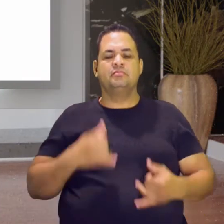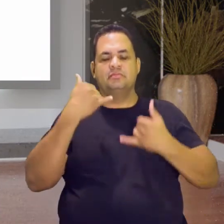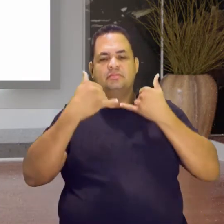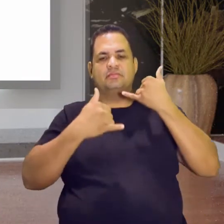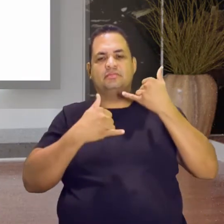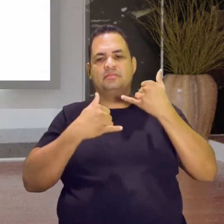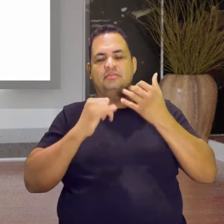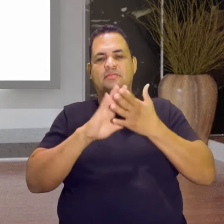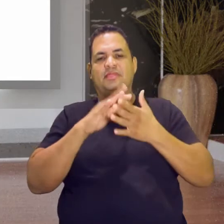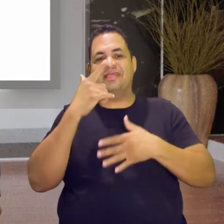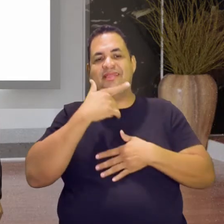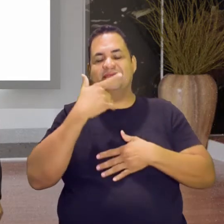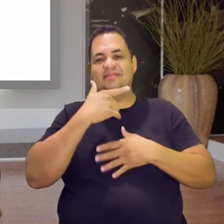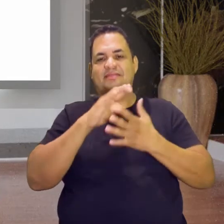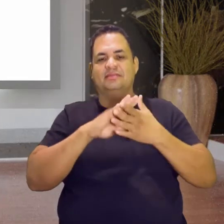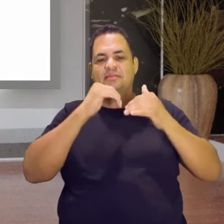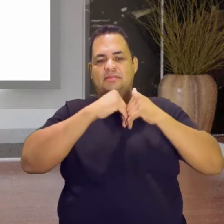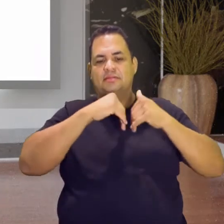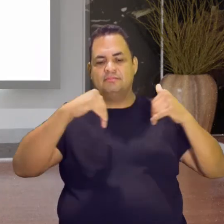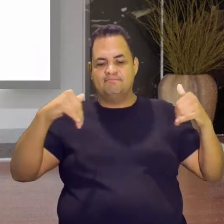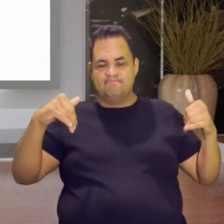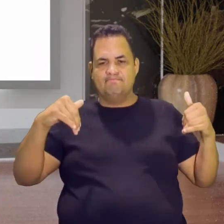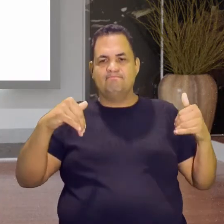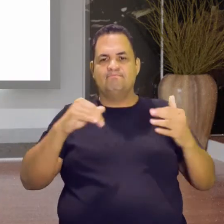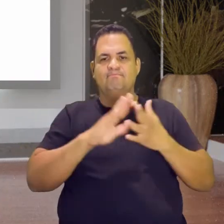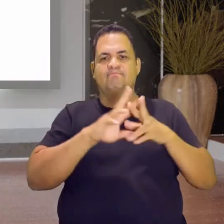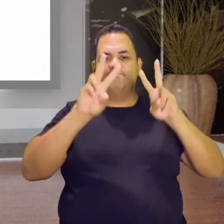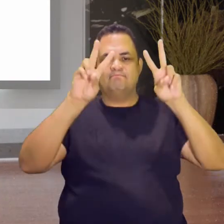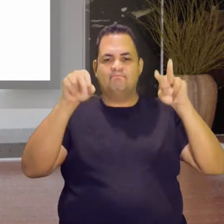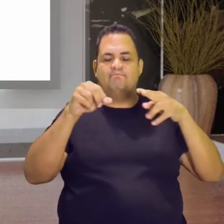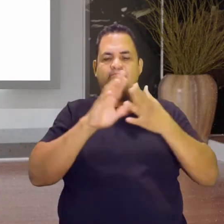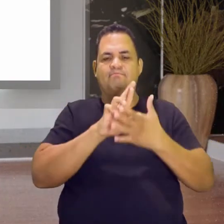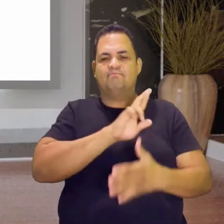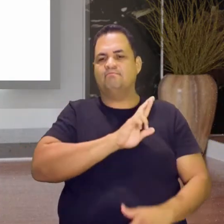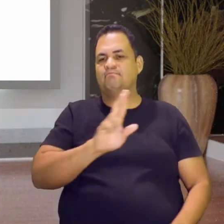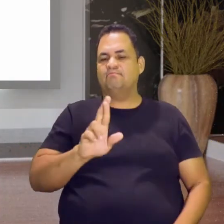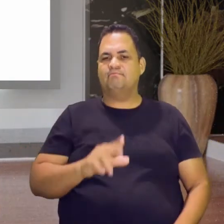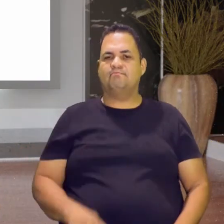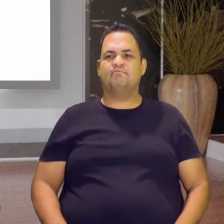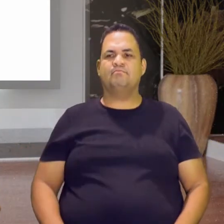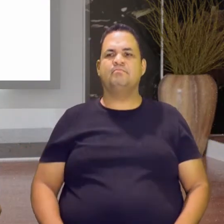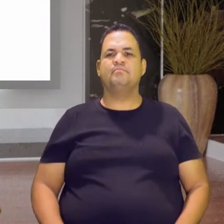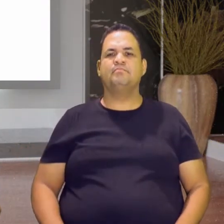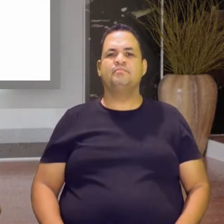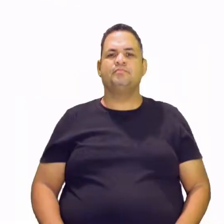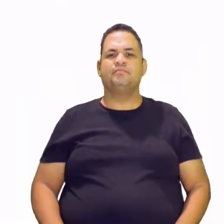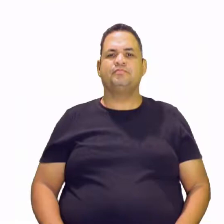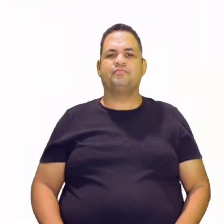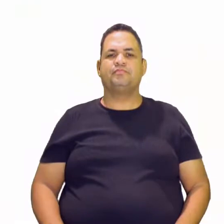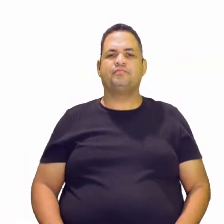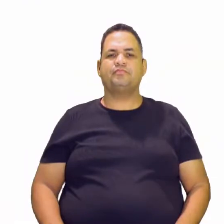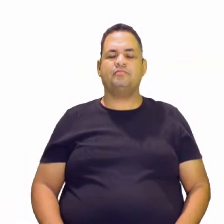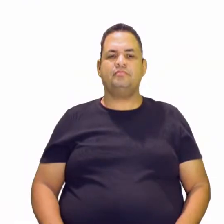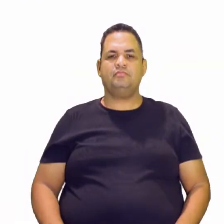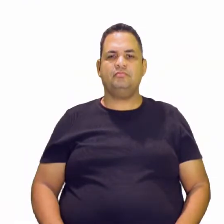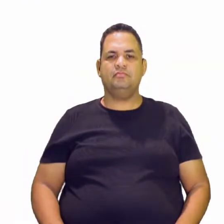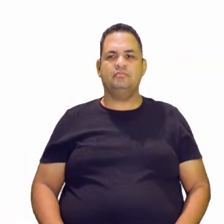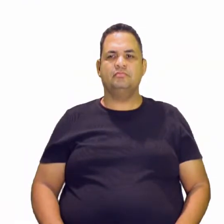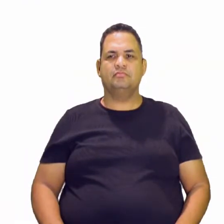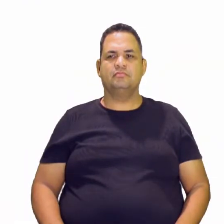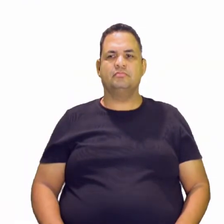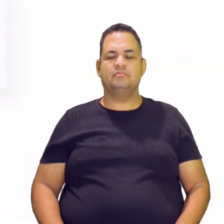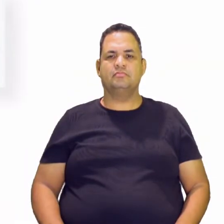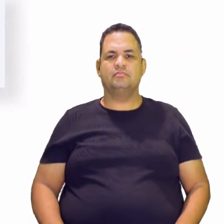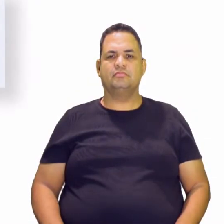cômico, enfim. Então, há rompimento com aquela temática da religião. Então, vamos para o quadro, vamos ler mais um pouquinho